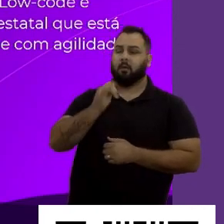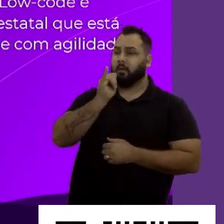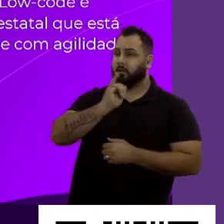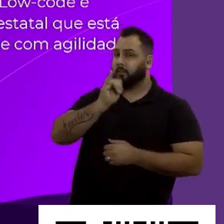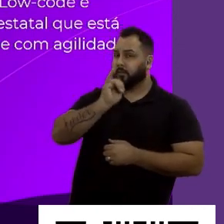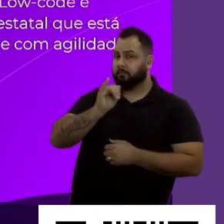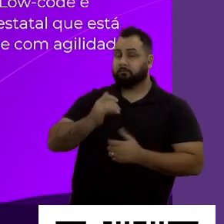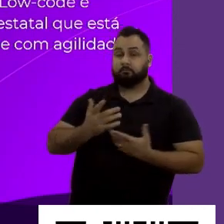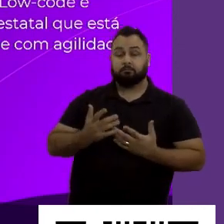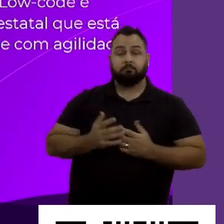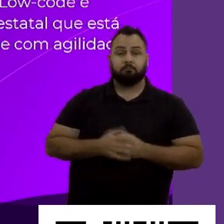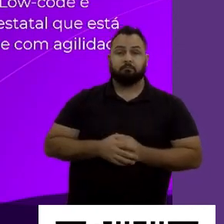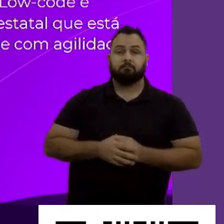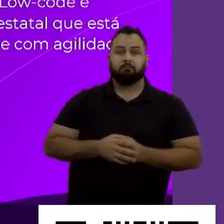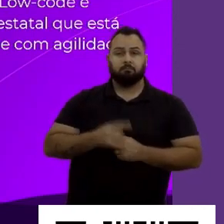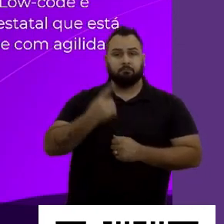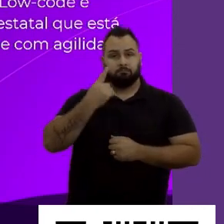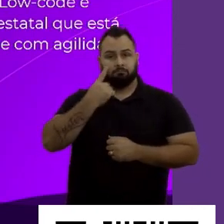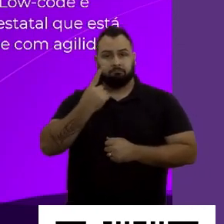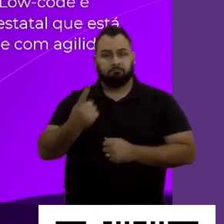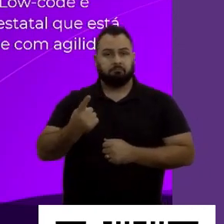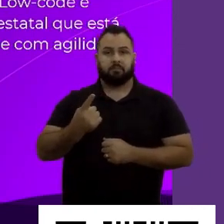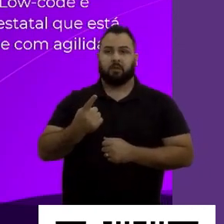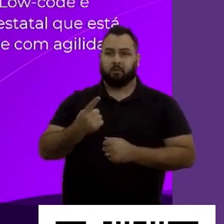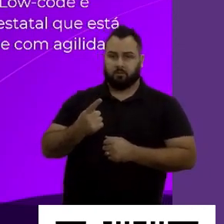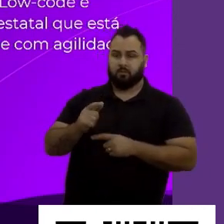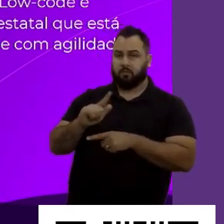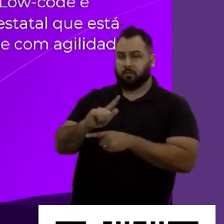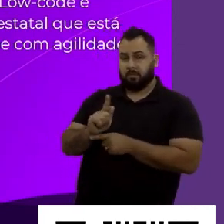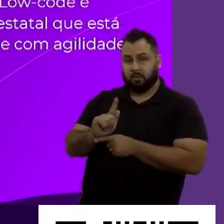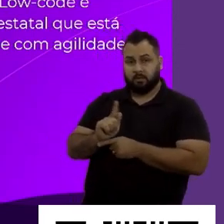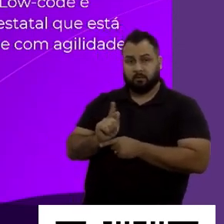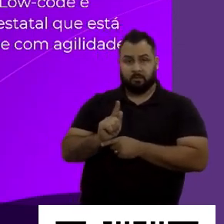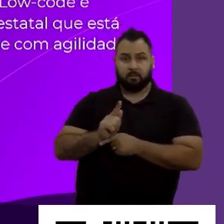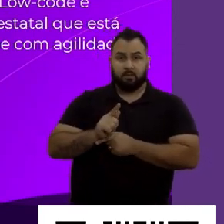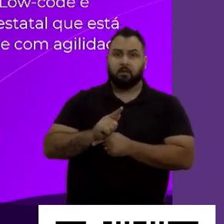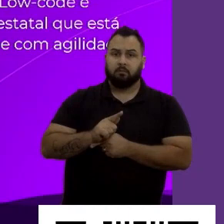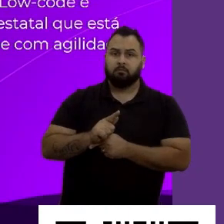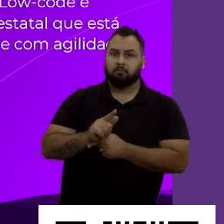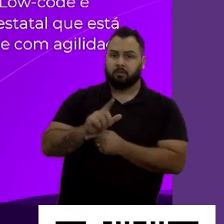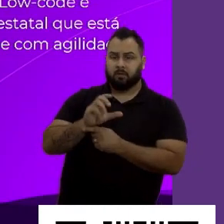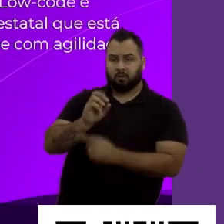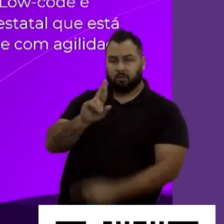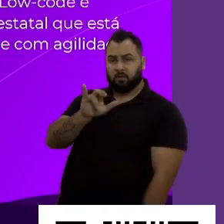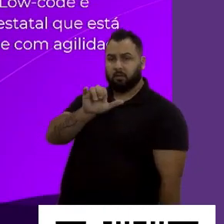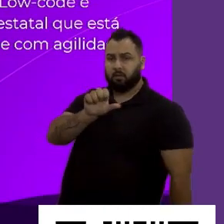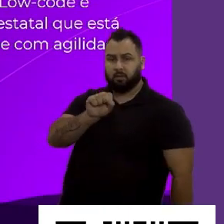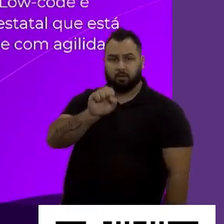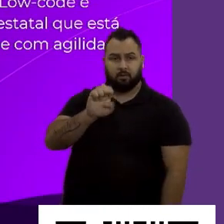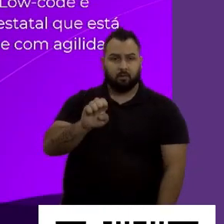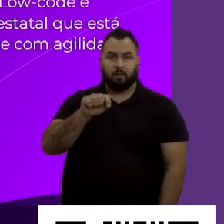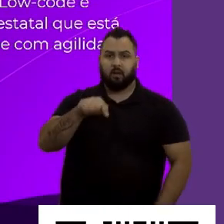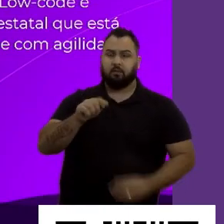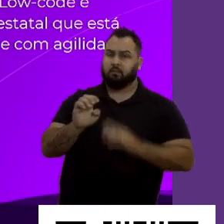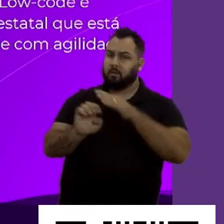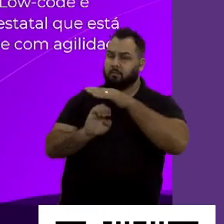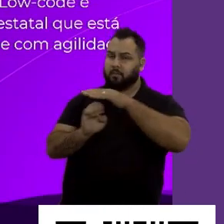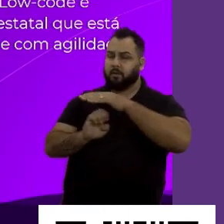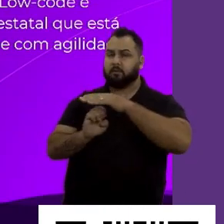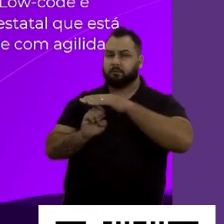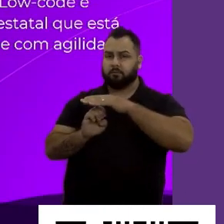é que o gerenciamento de crise de uma empresa que é o que ele tá atuando nesse momento